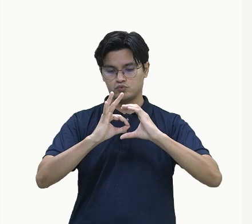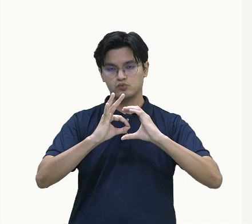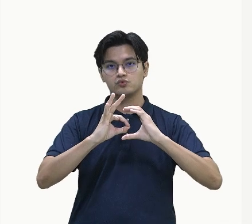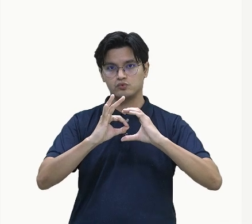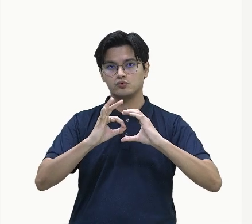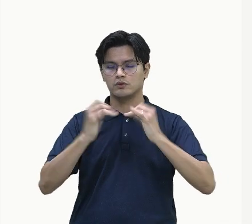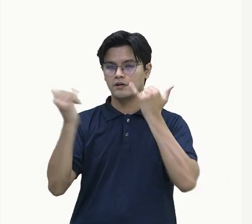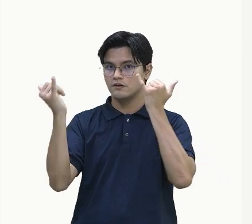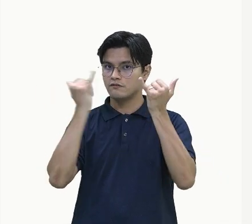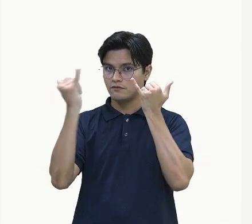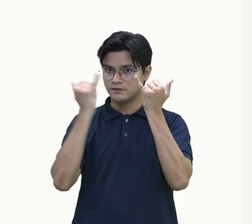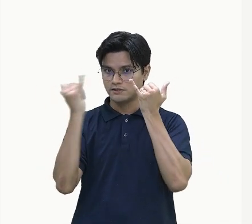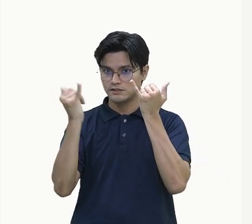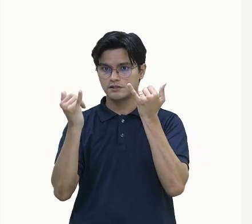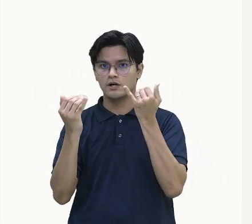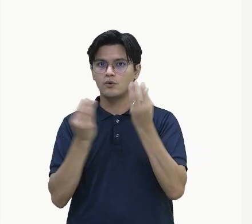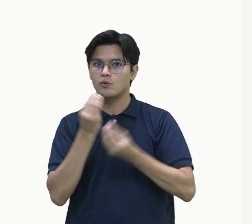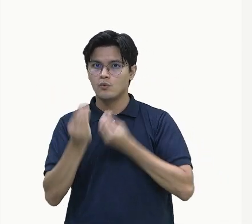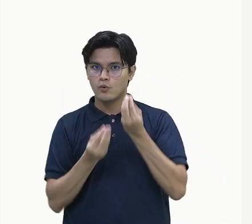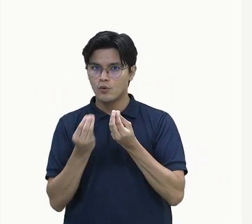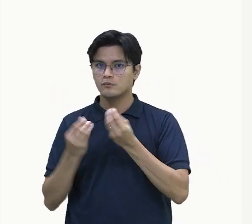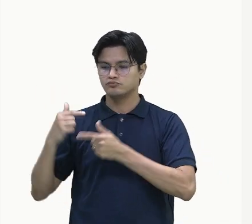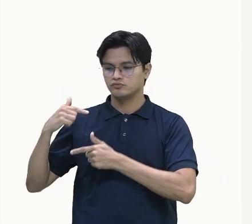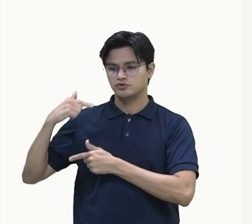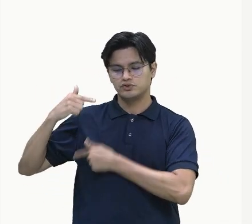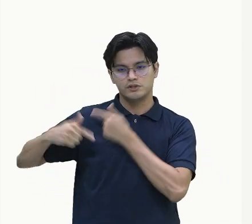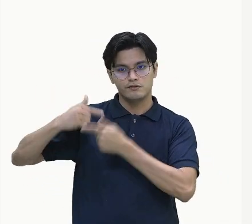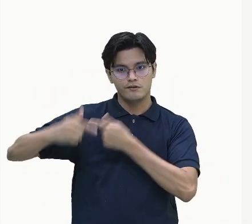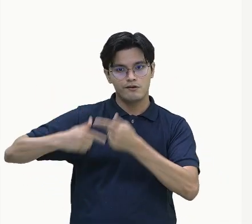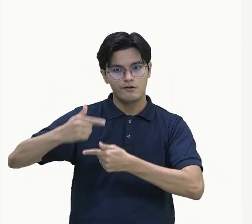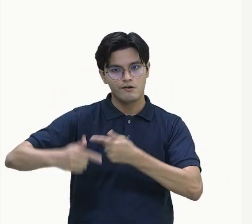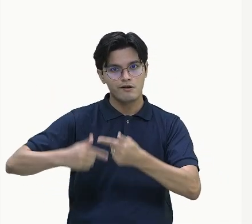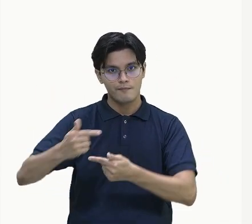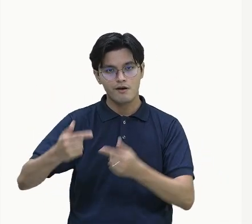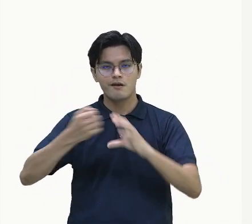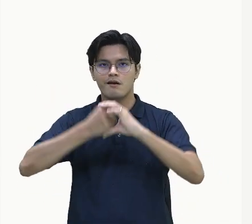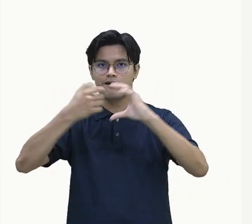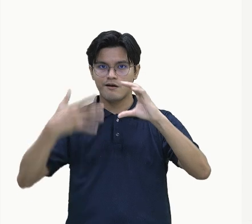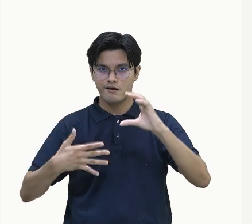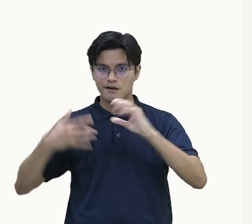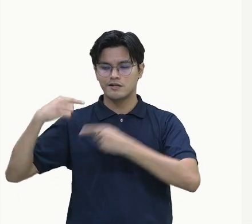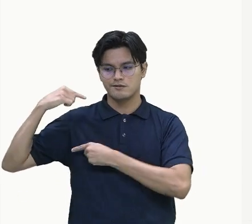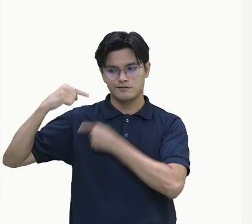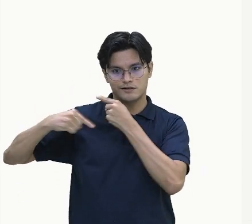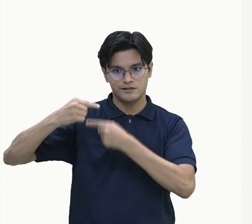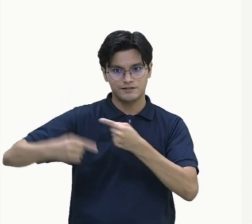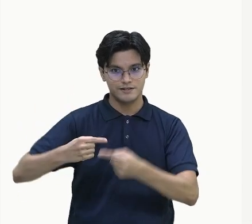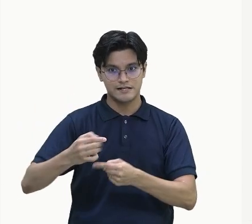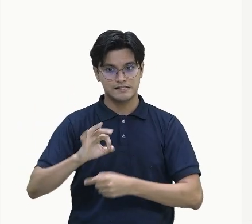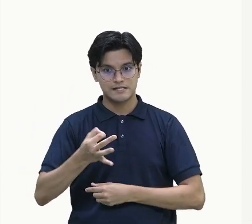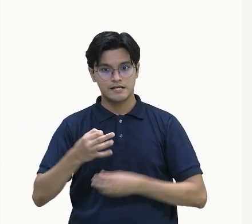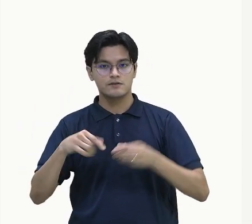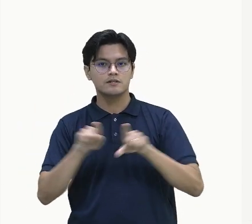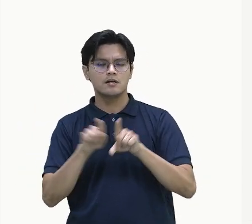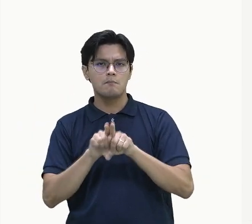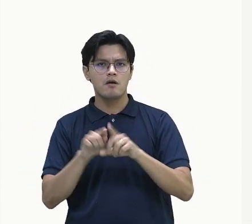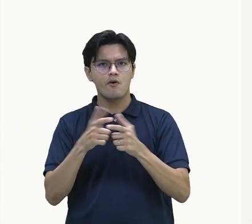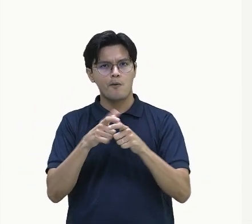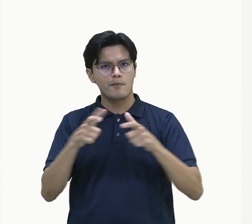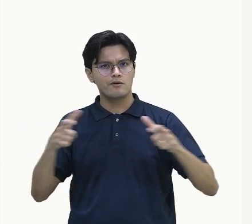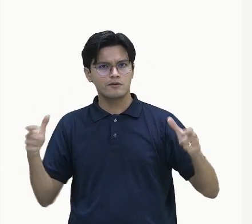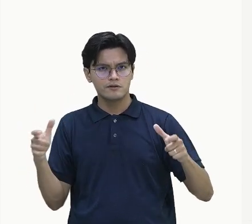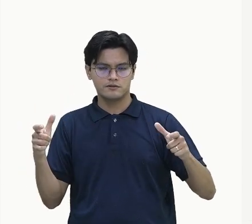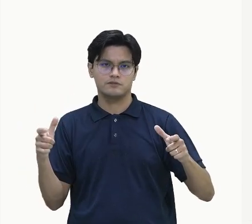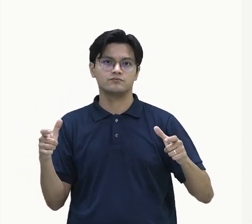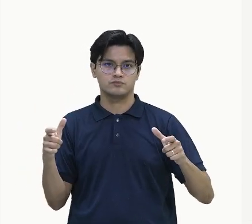informações que são passadas de pai para filho, né? São as características hereditárias. E a maior parte das